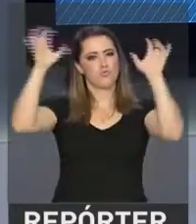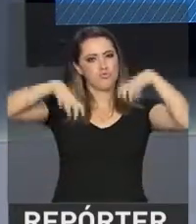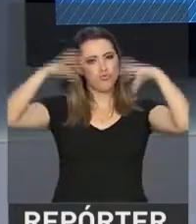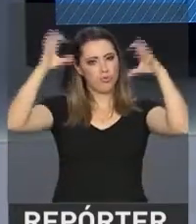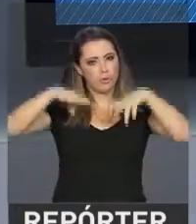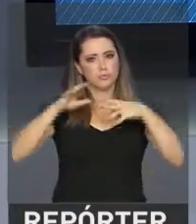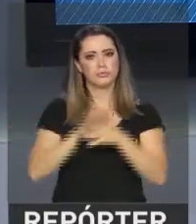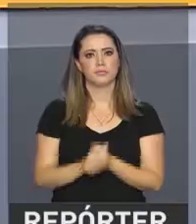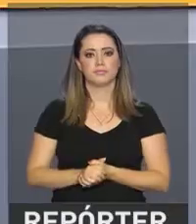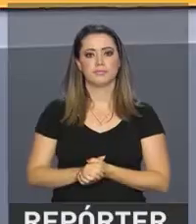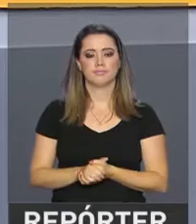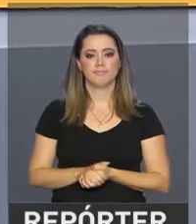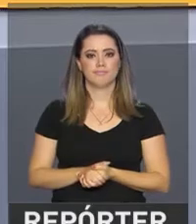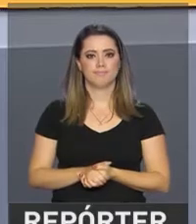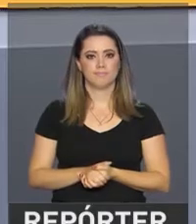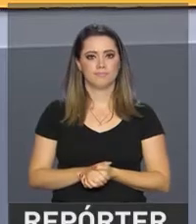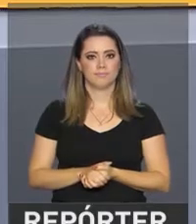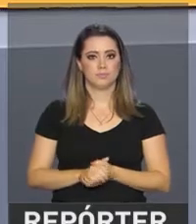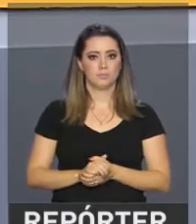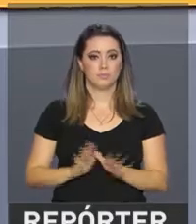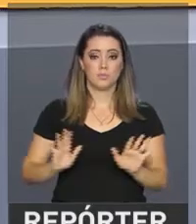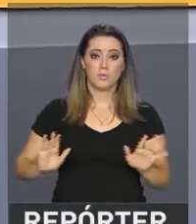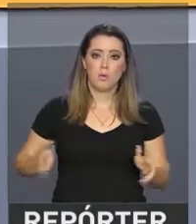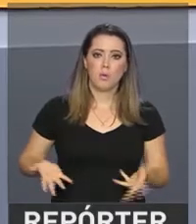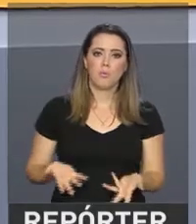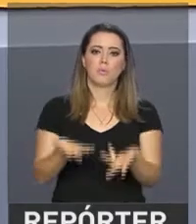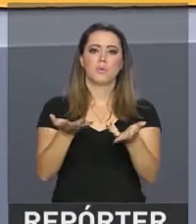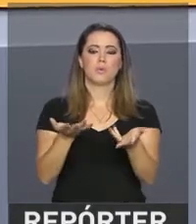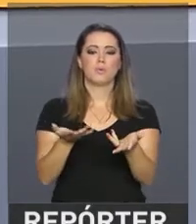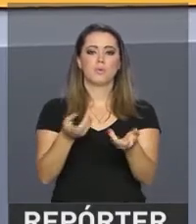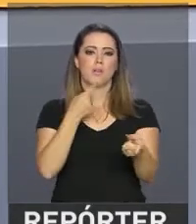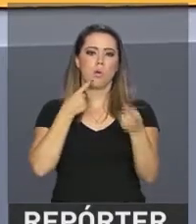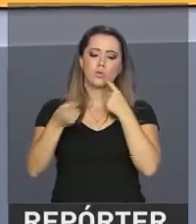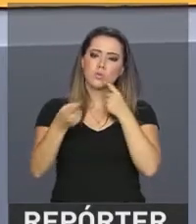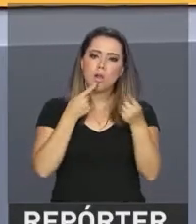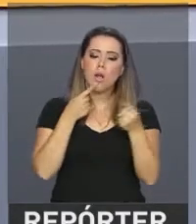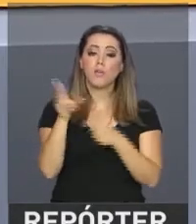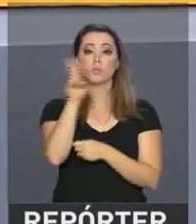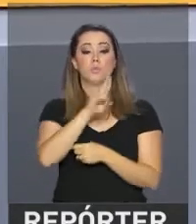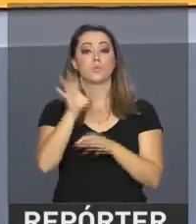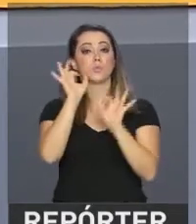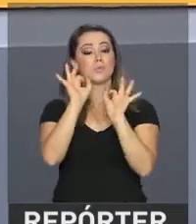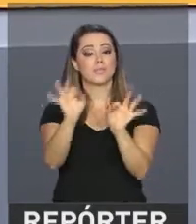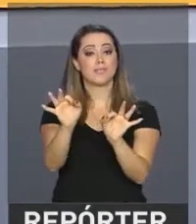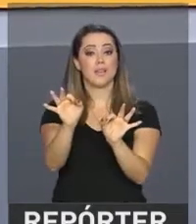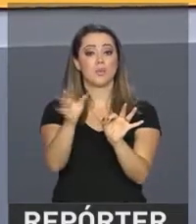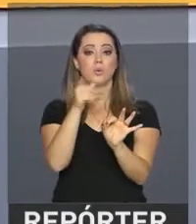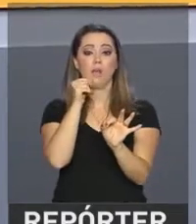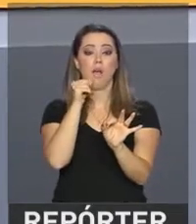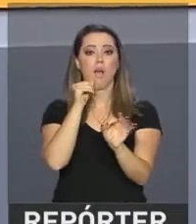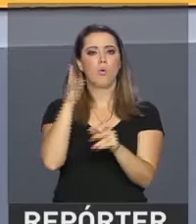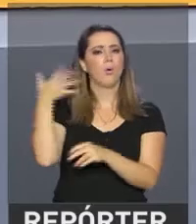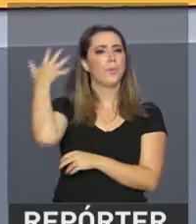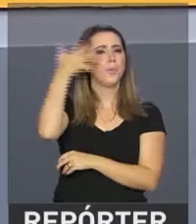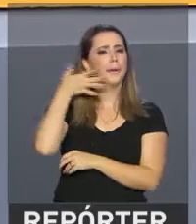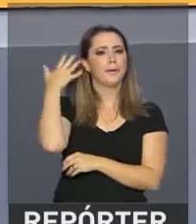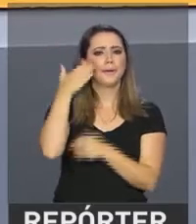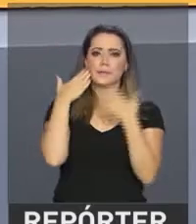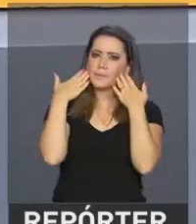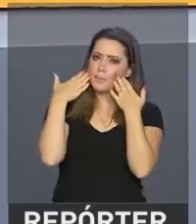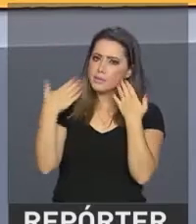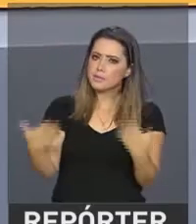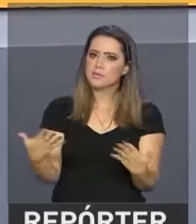de chuvas proporcionar o diálogo sobre o uso consciente da água com palestras exposições e apresentações